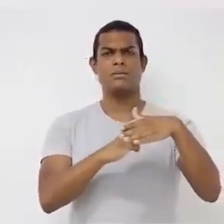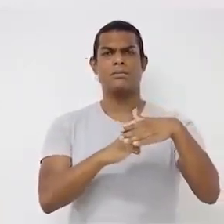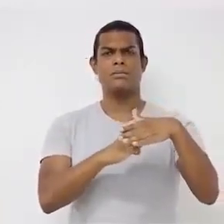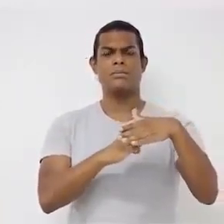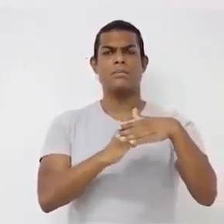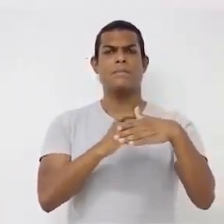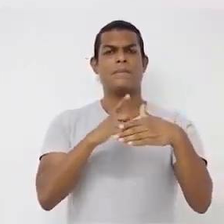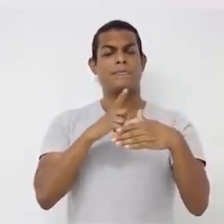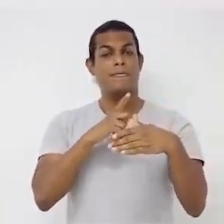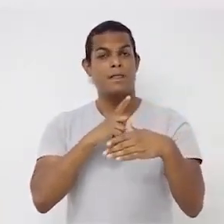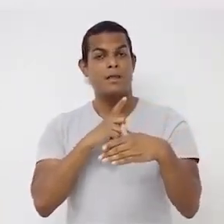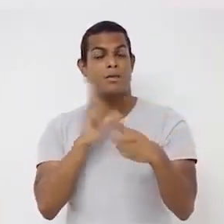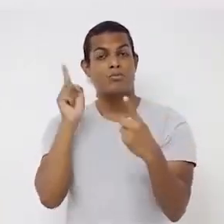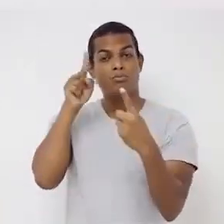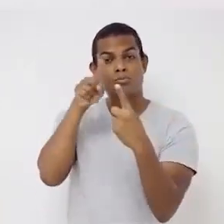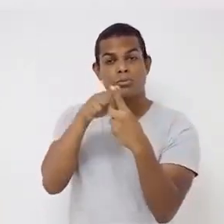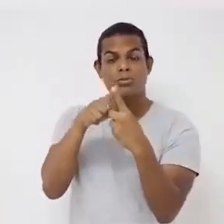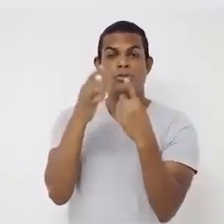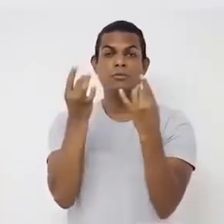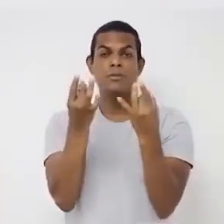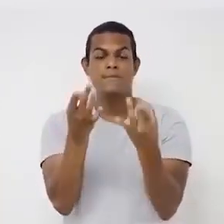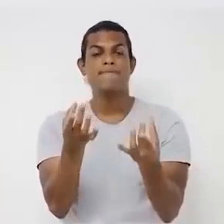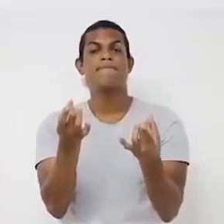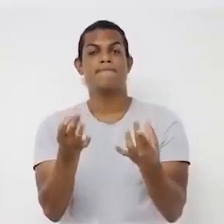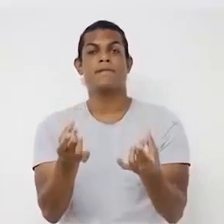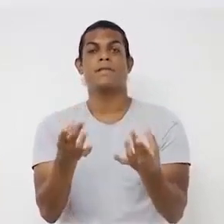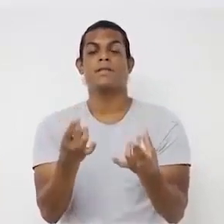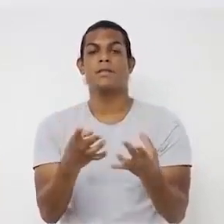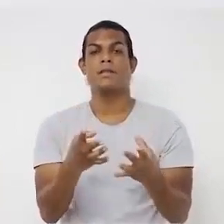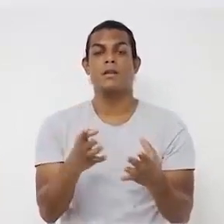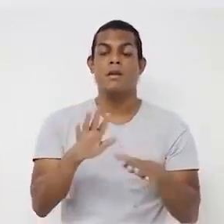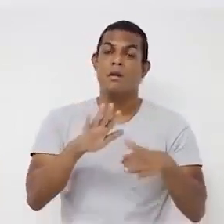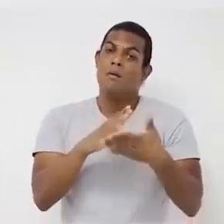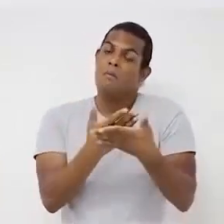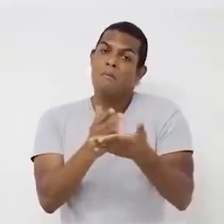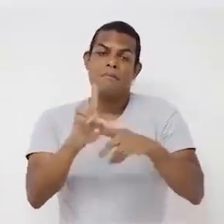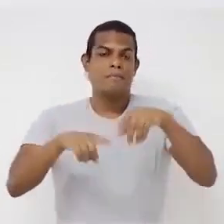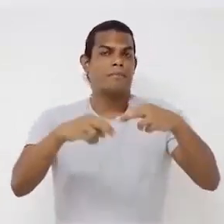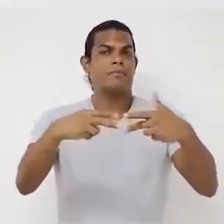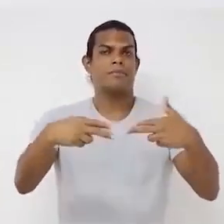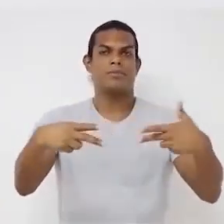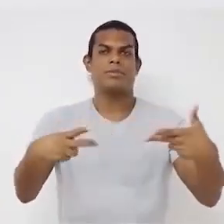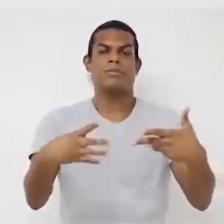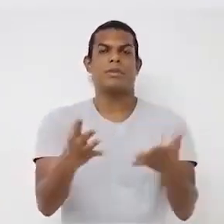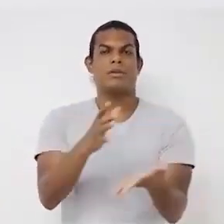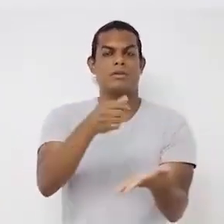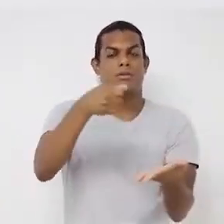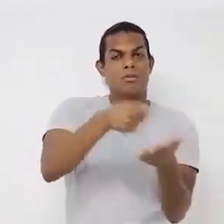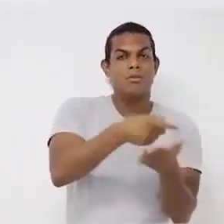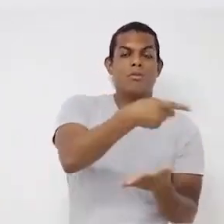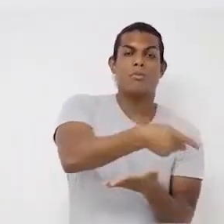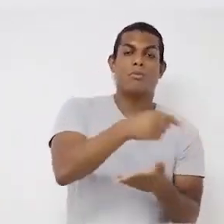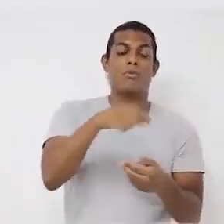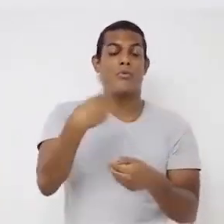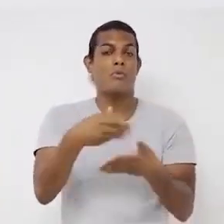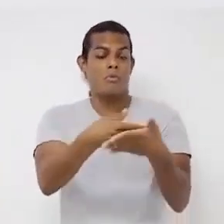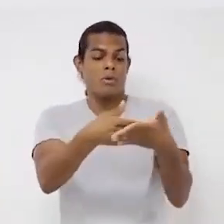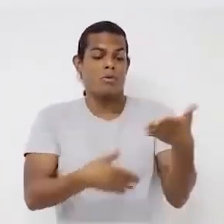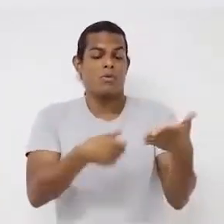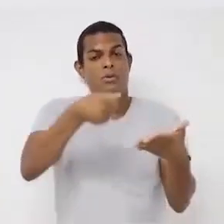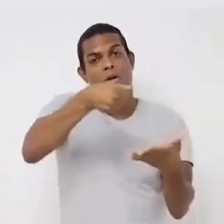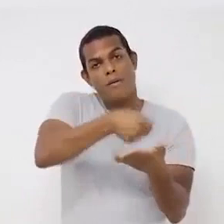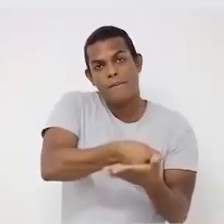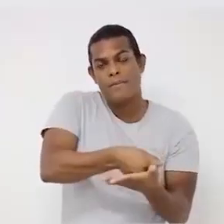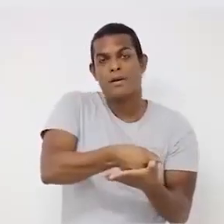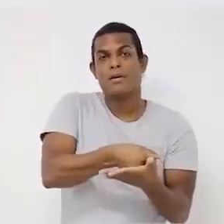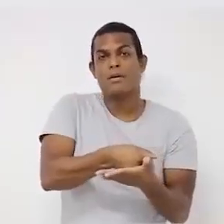a intenção de vender as coisas que ela tenha comprado ou as coisas que ela tenha a pagar, isso